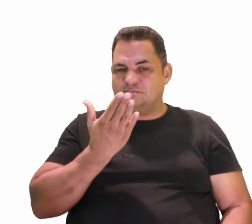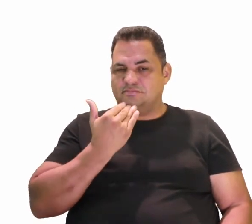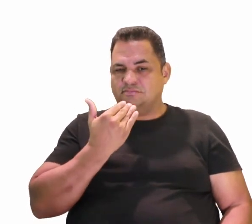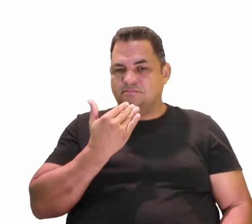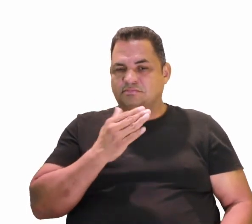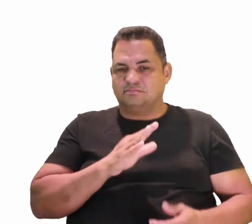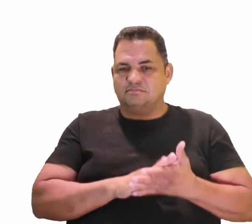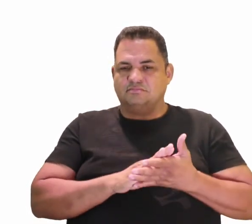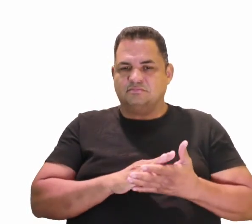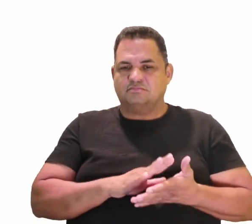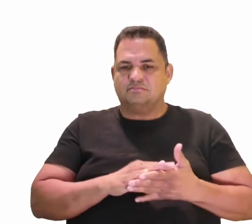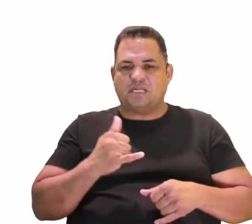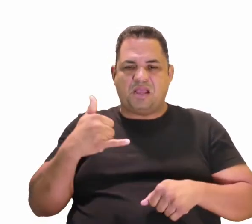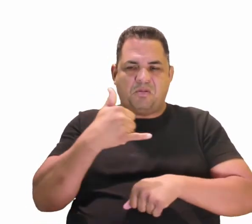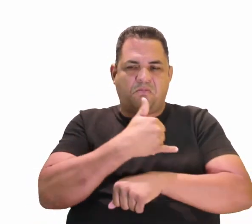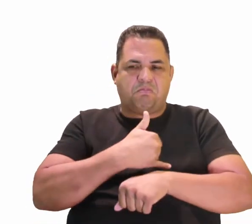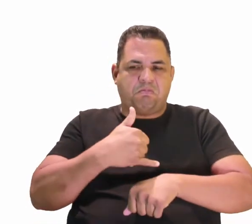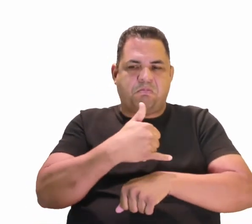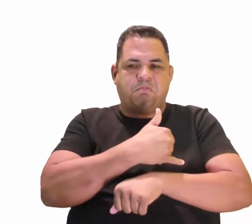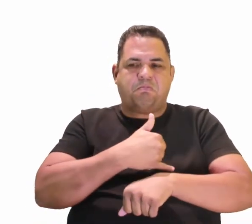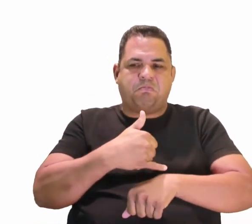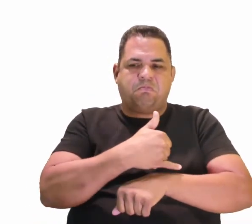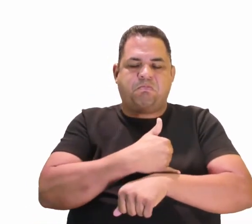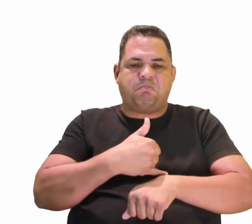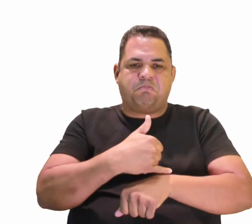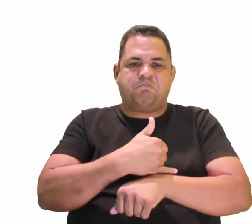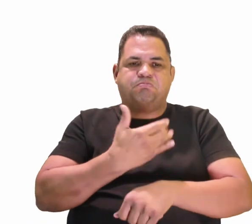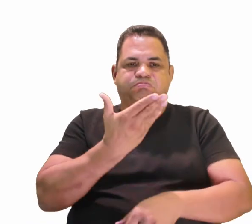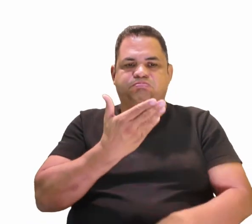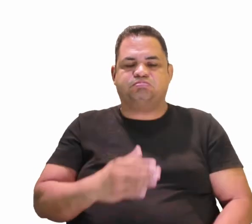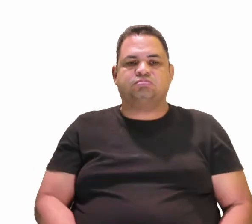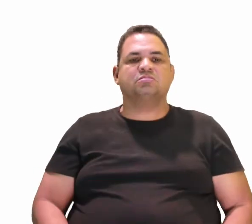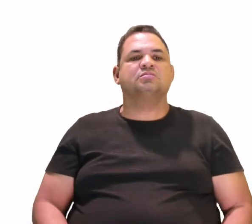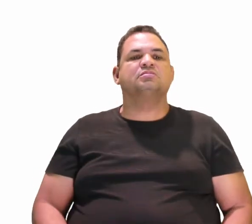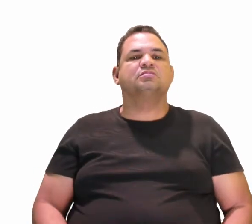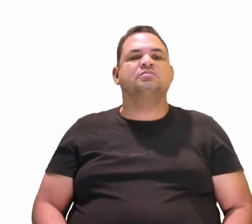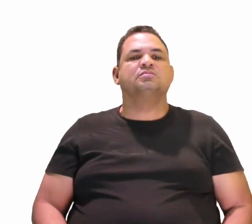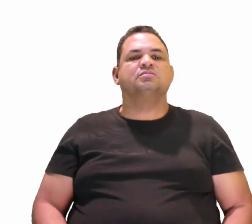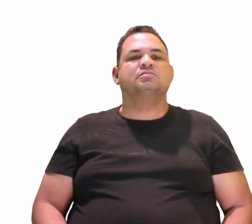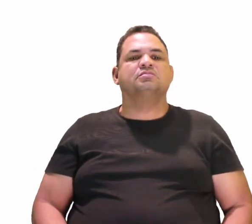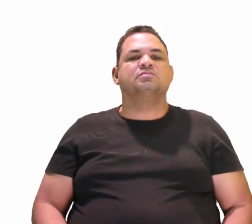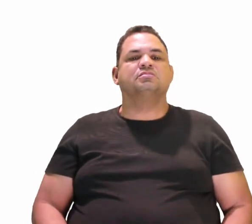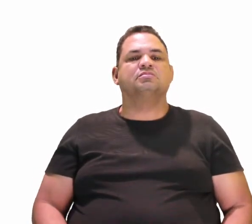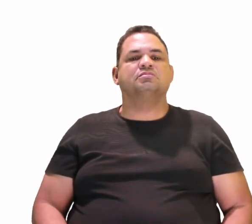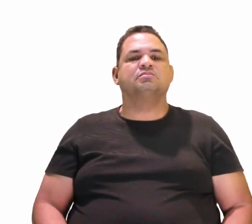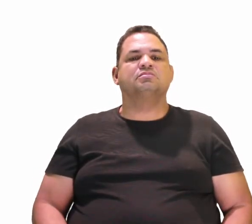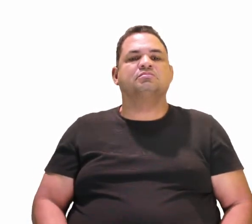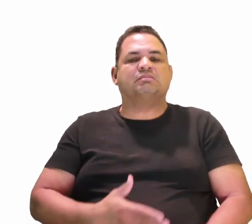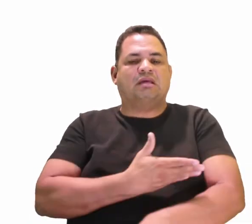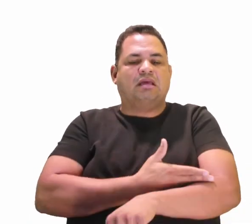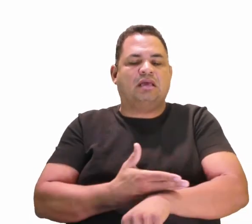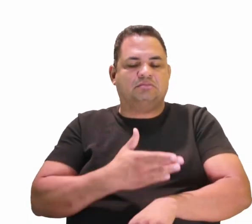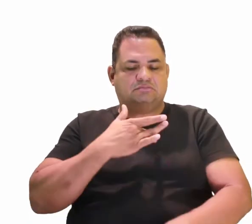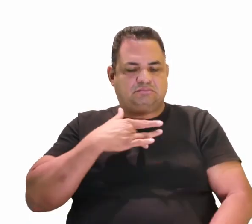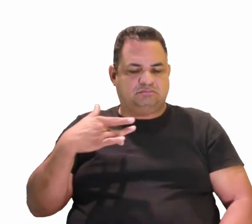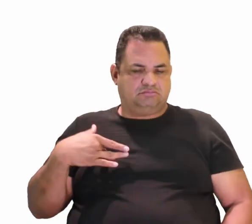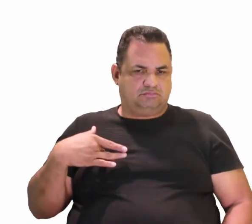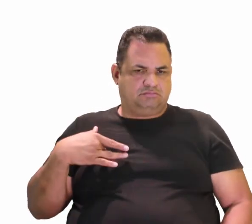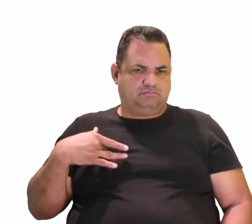comidas com alto teor de gordura, high fat foods, é um hábito